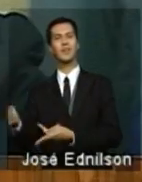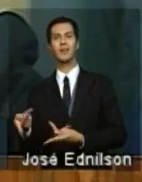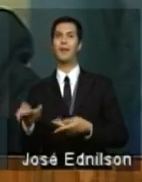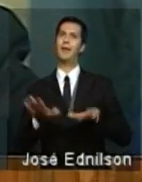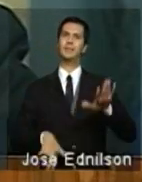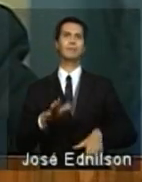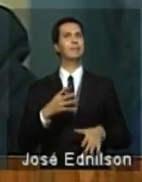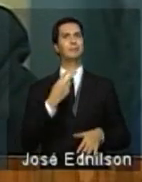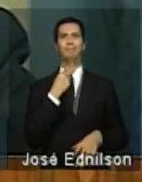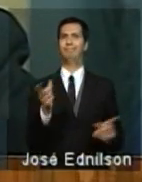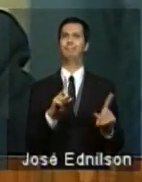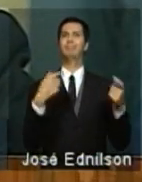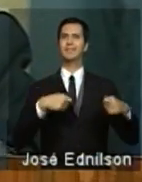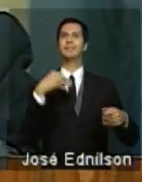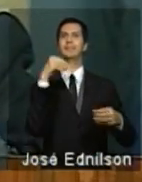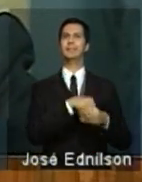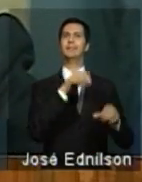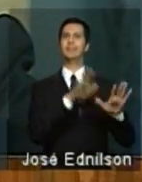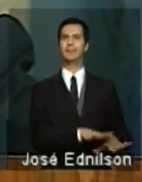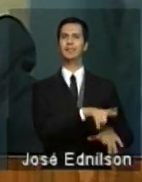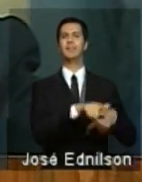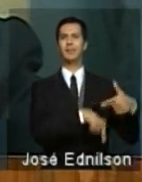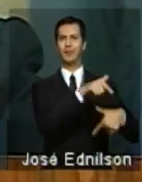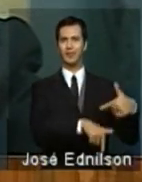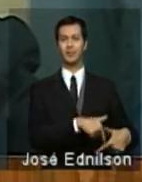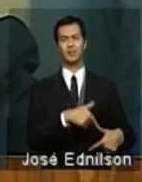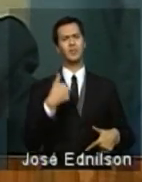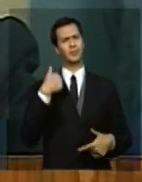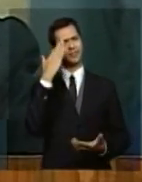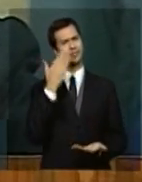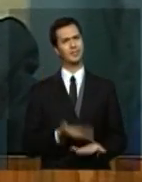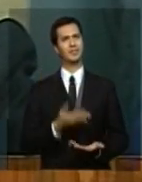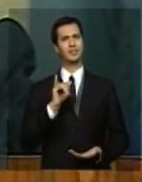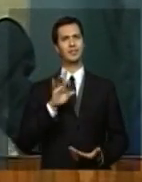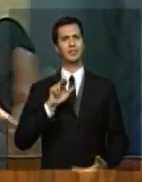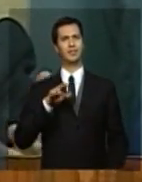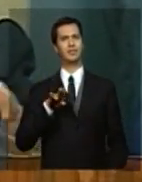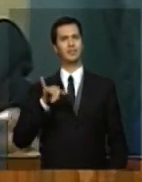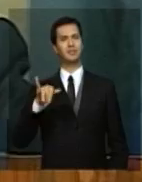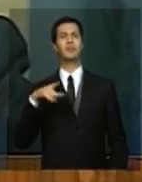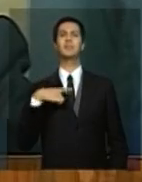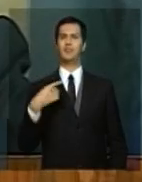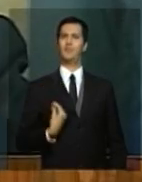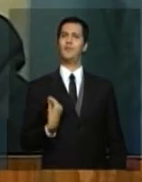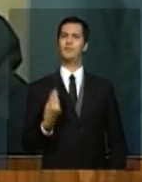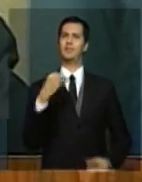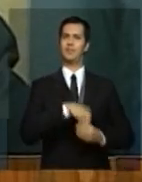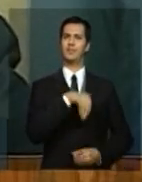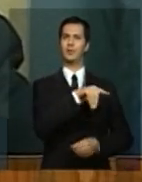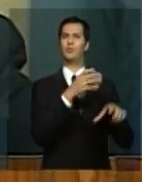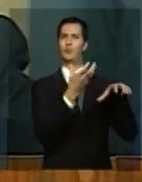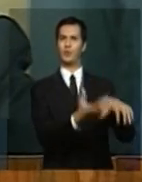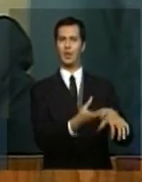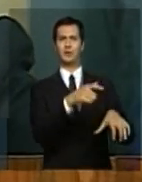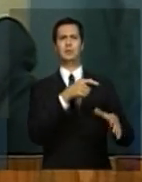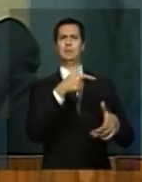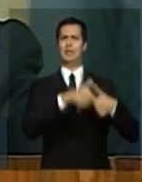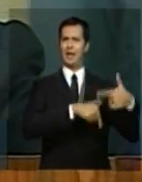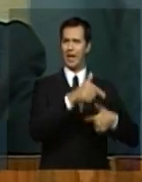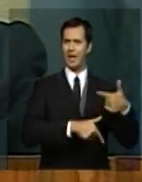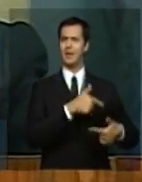eh então a irine está lá seguramente defendendo as nossas políticas as nossas